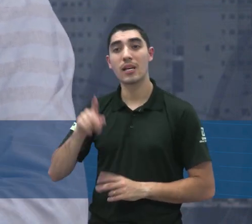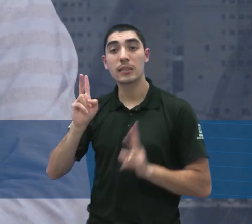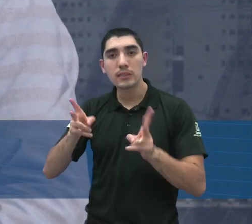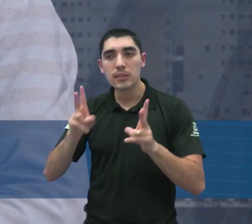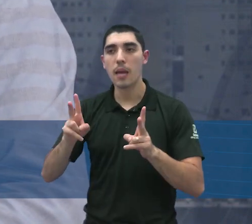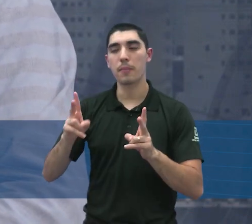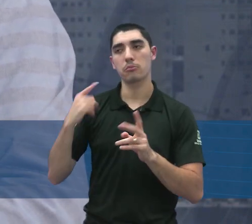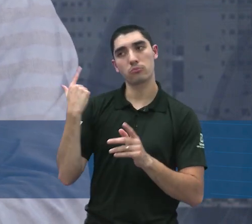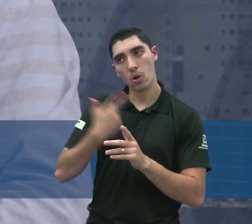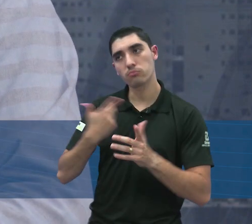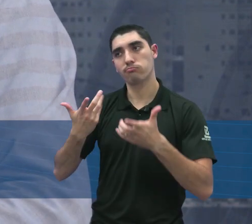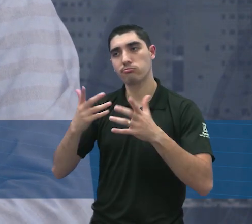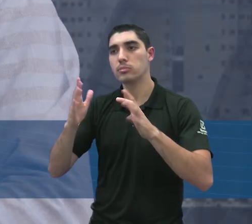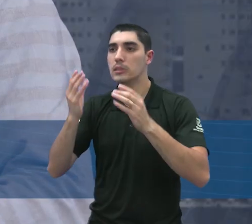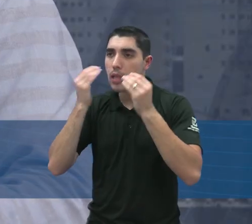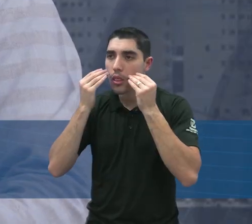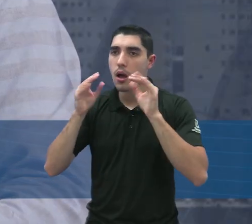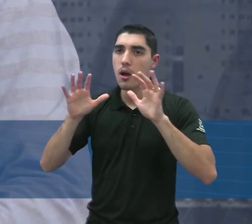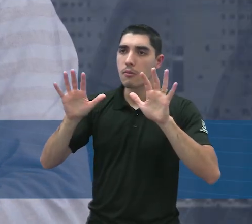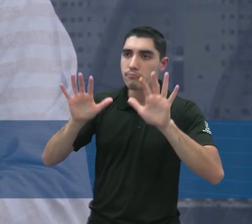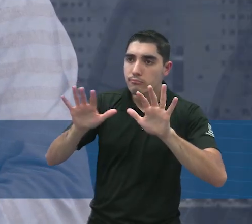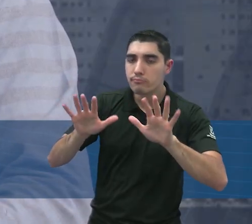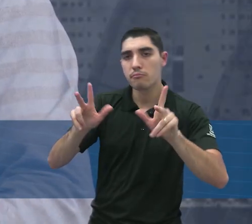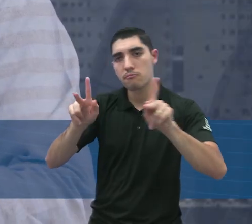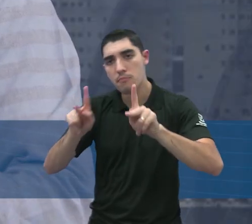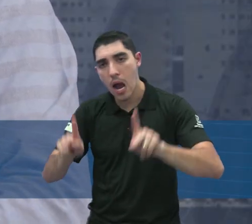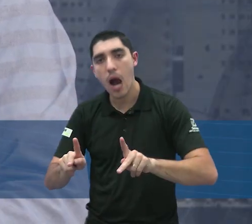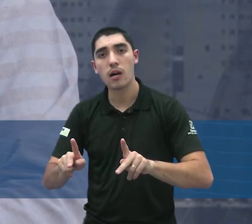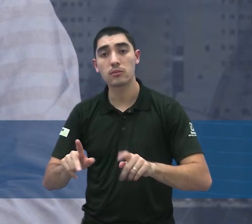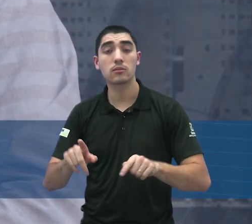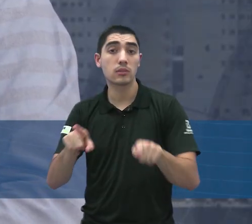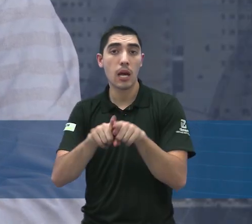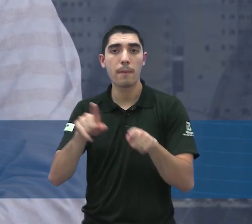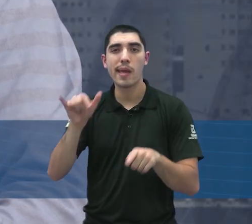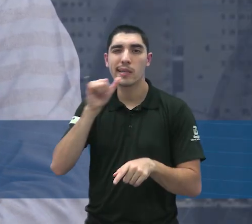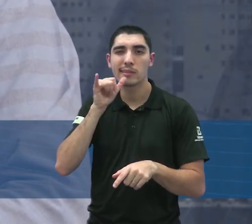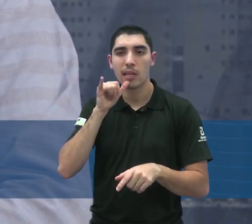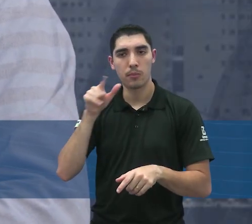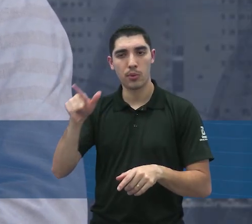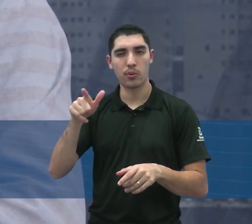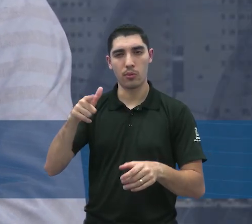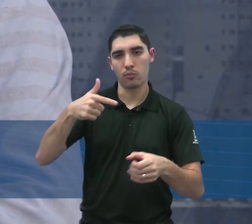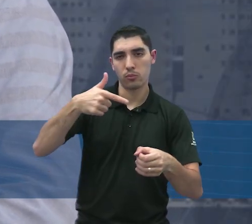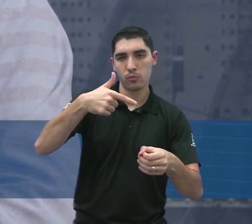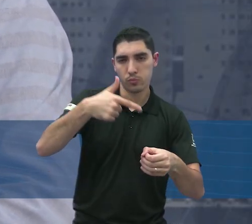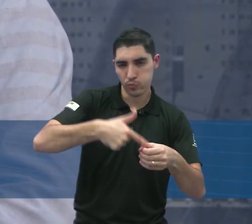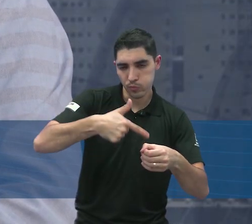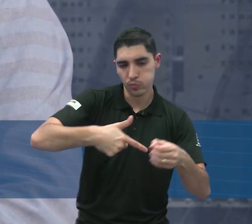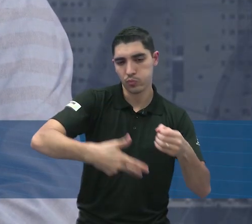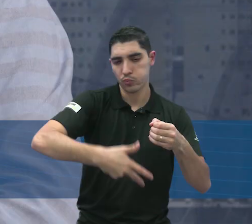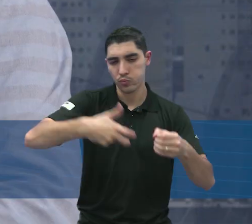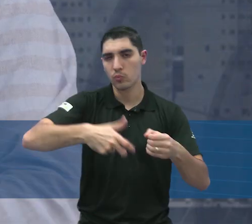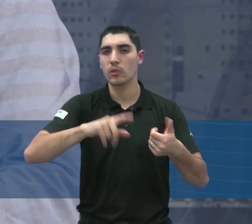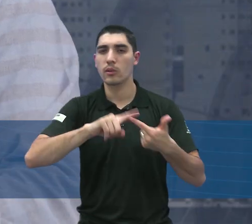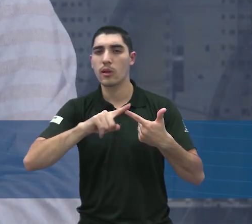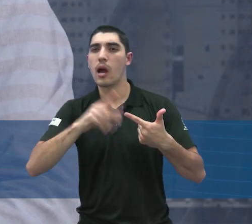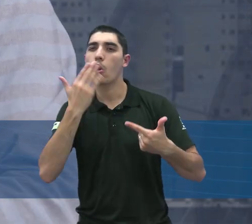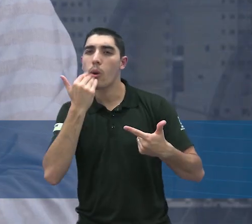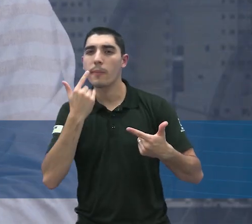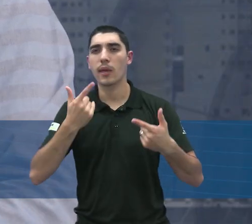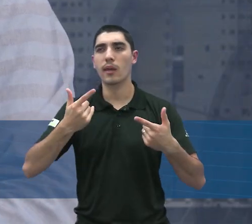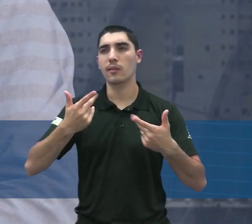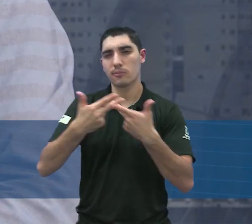os preços internacionais dos fertilizantes, dos combustíveis mais para baixo, dos alimentos, e se torna um país